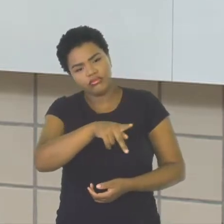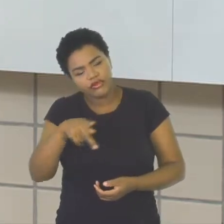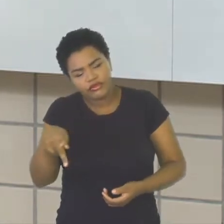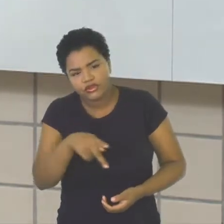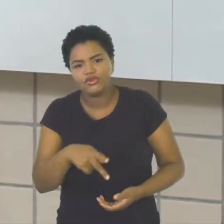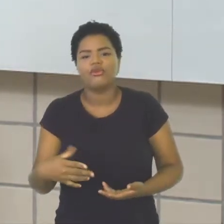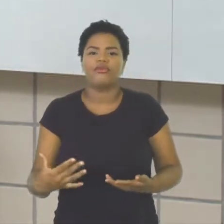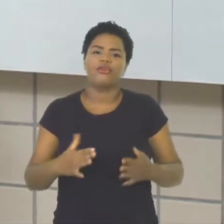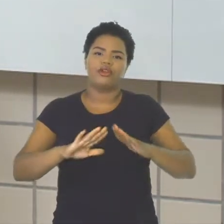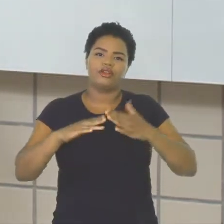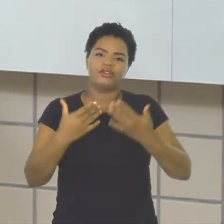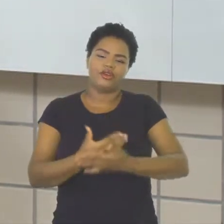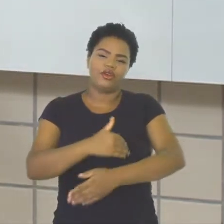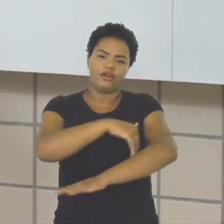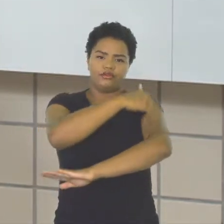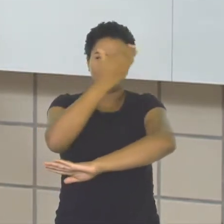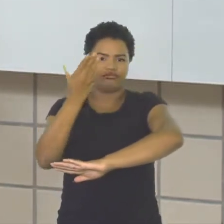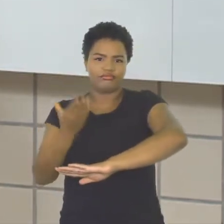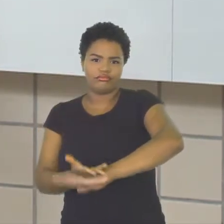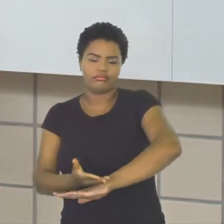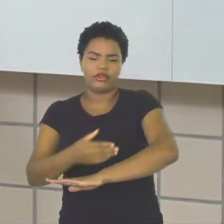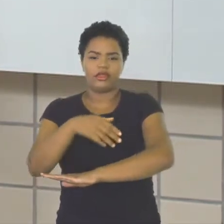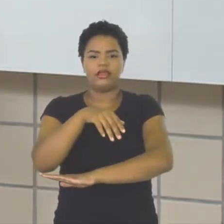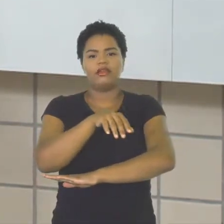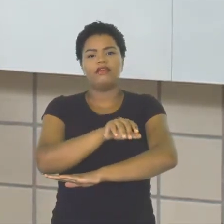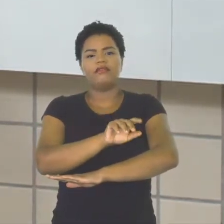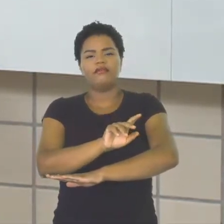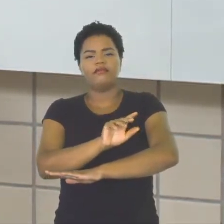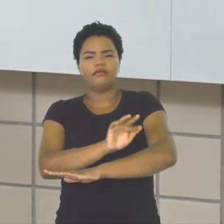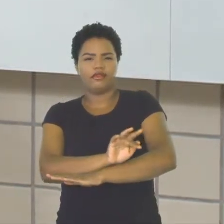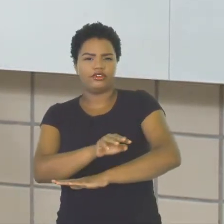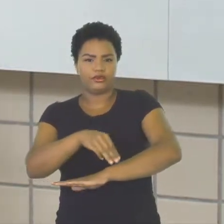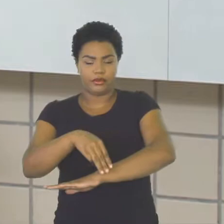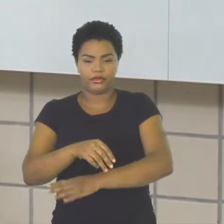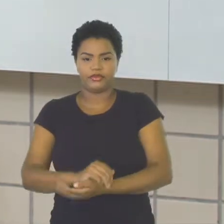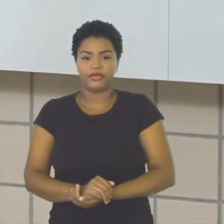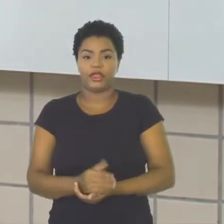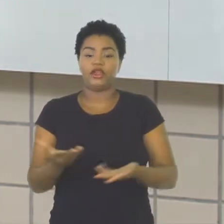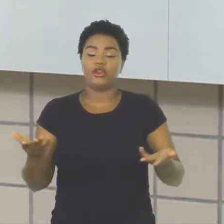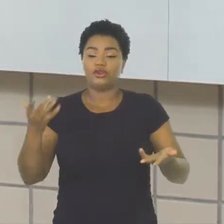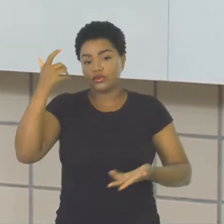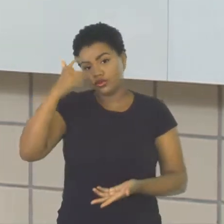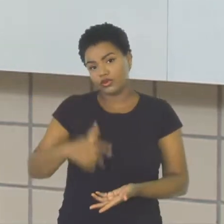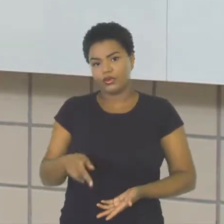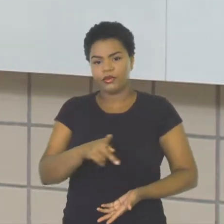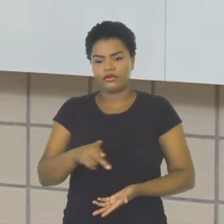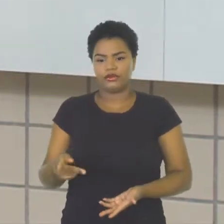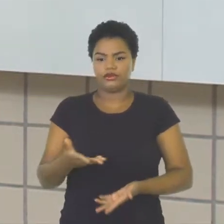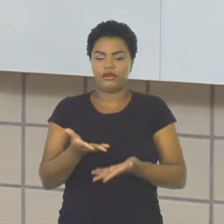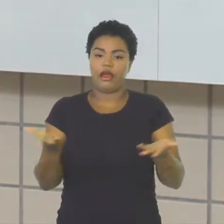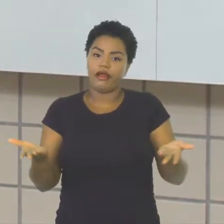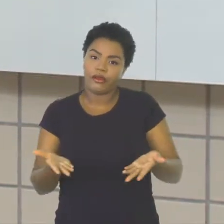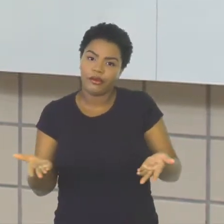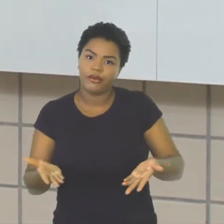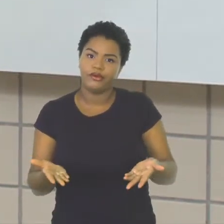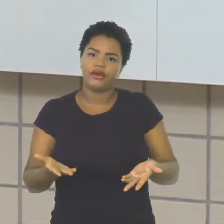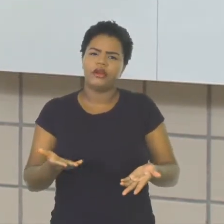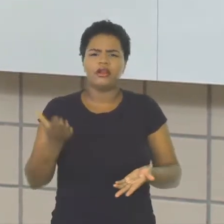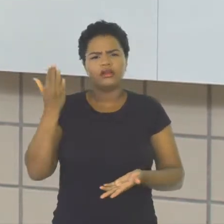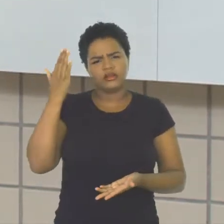a professora de ciências de vocês nesses momentos e gostaria de saber se vocês estão realmente se cuidando, fazendo